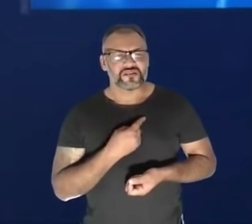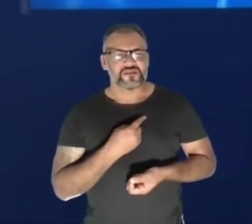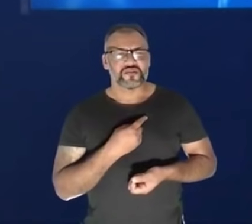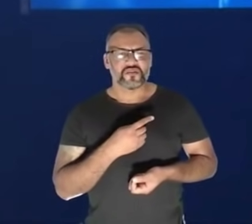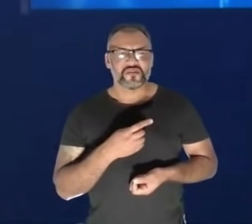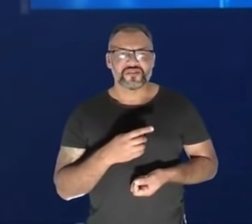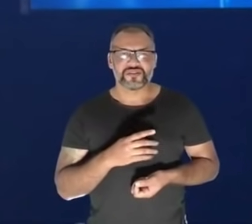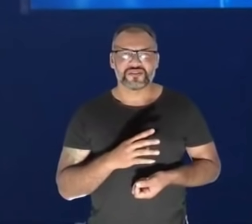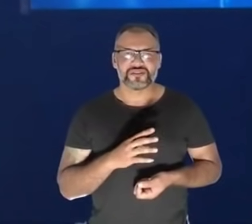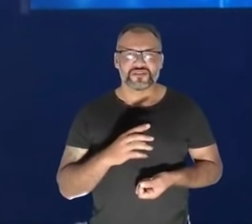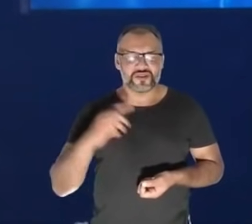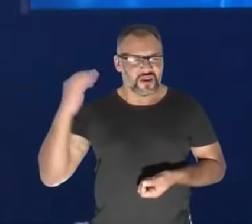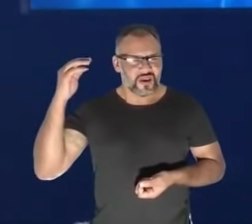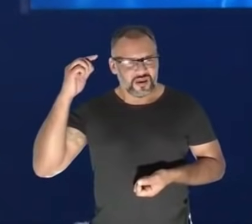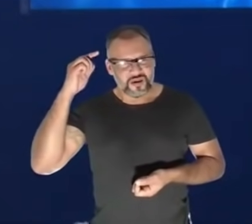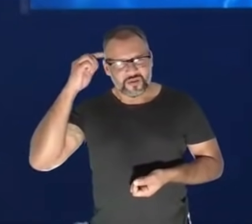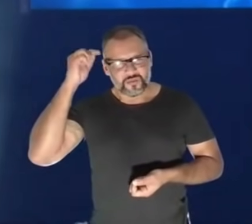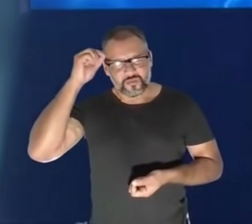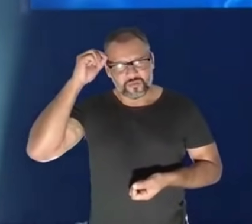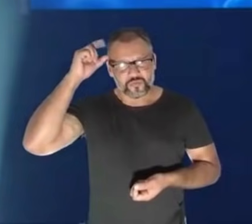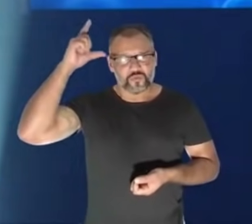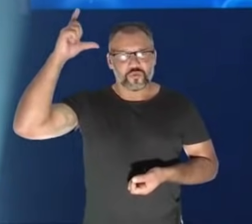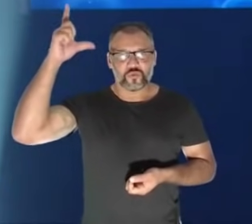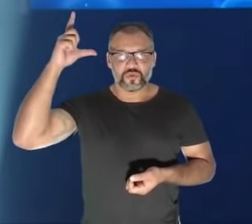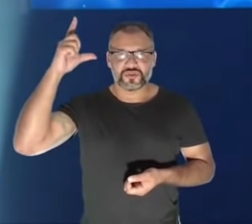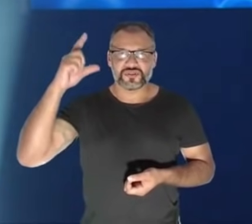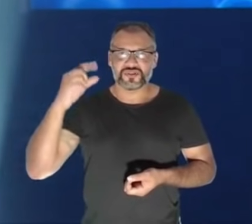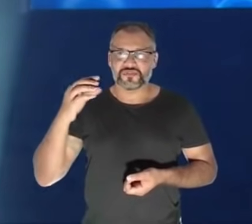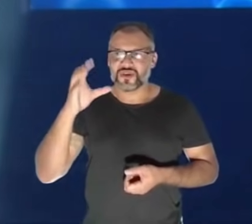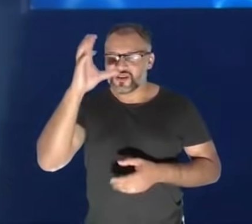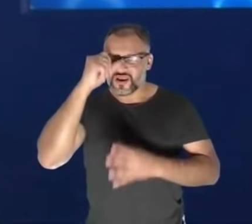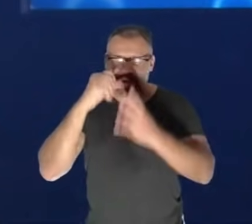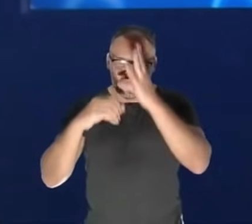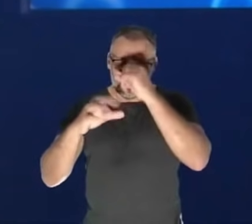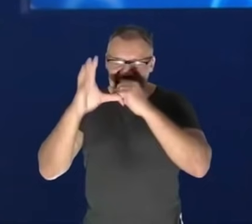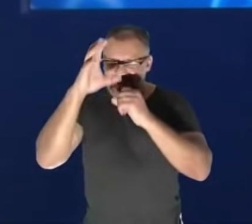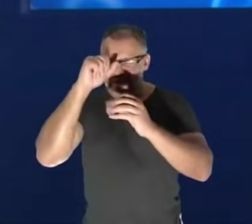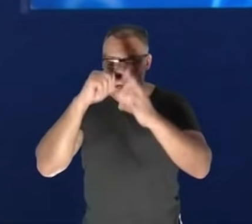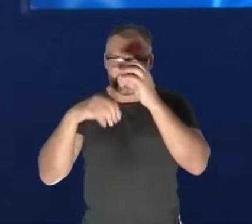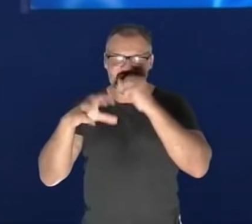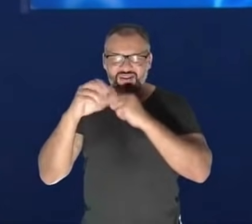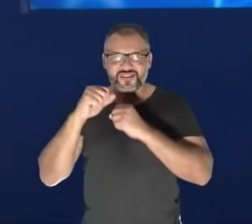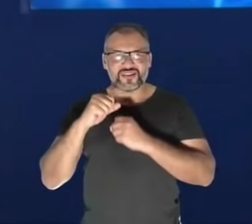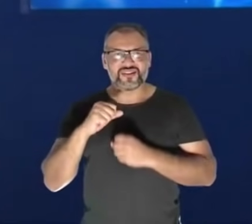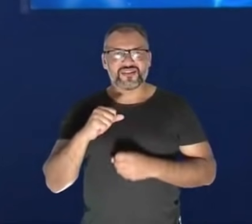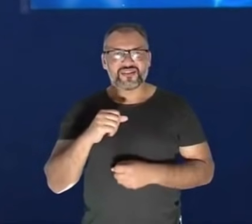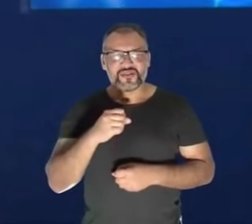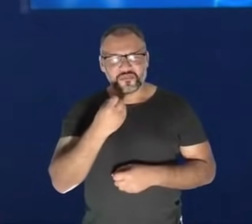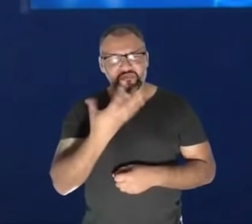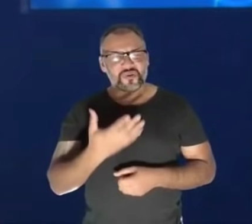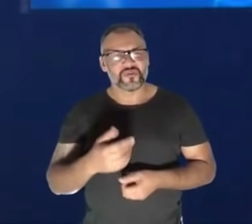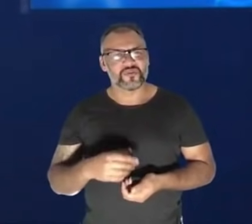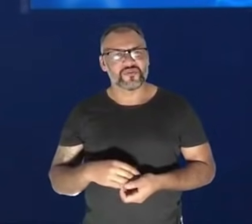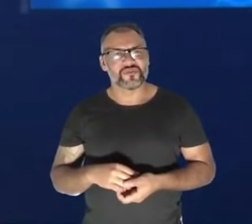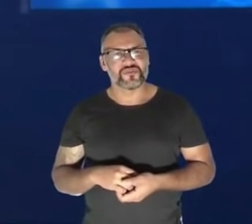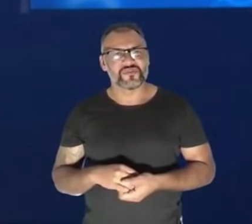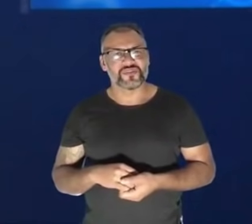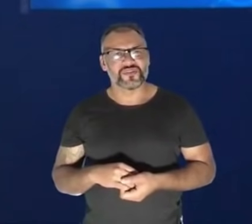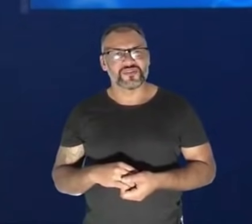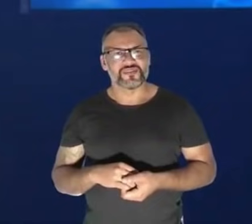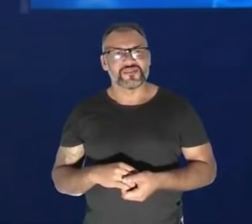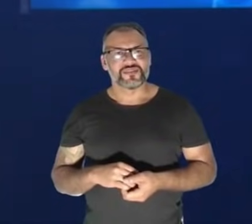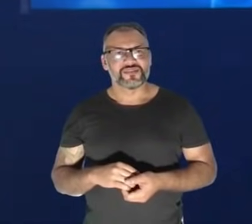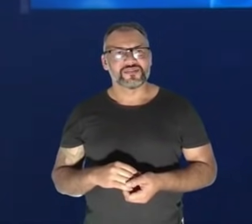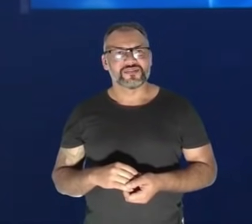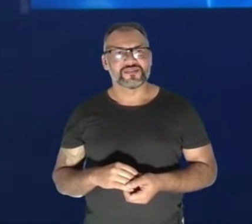conhecimento e de forma alguma a gente menosprezo conhecimento mas o que impacta